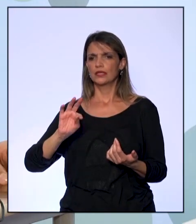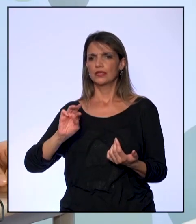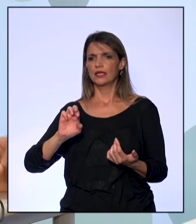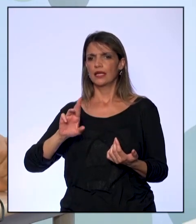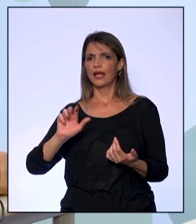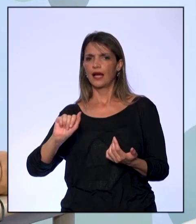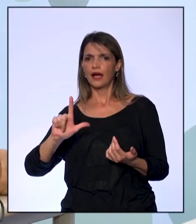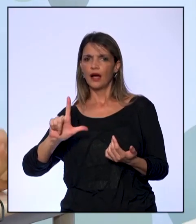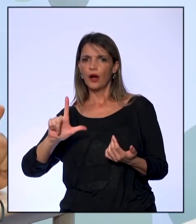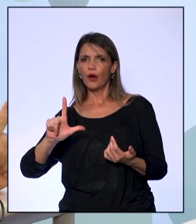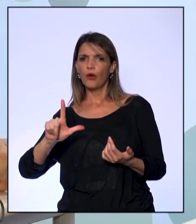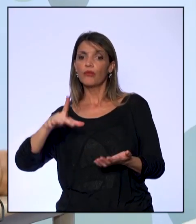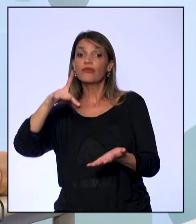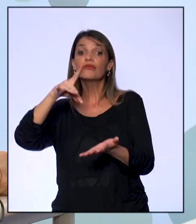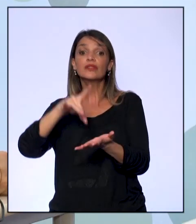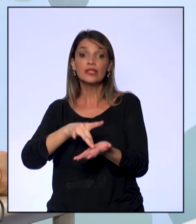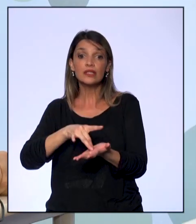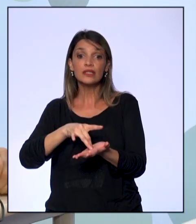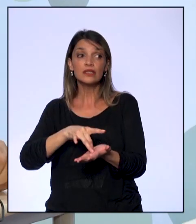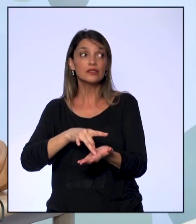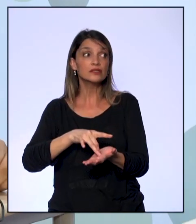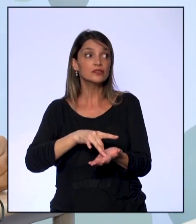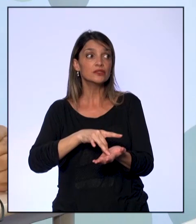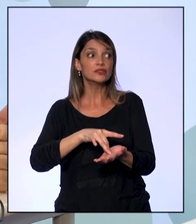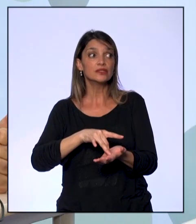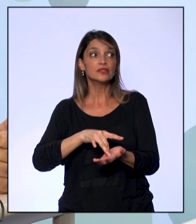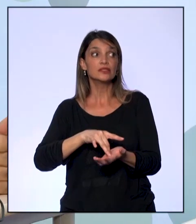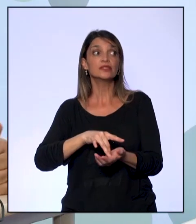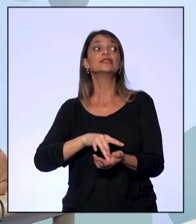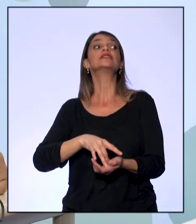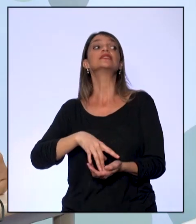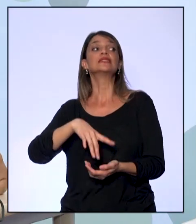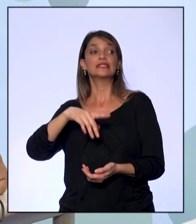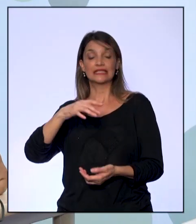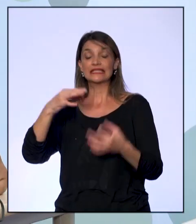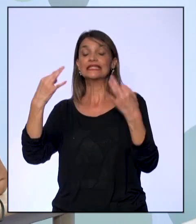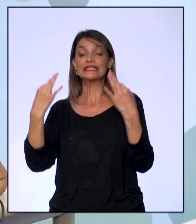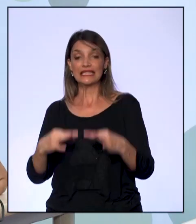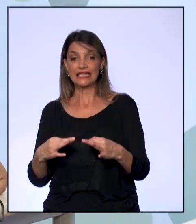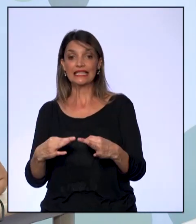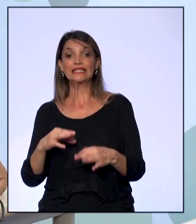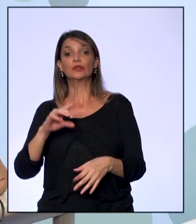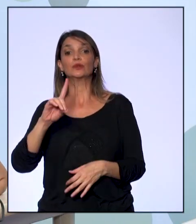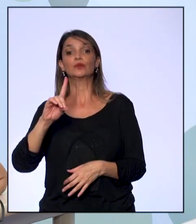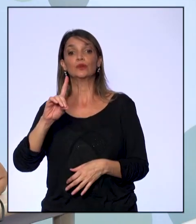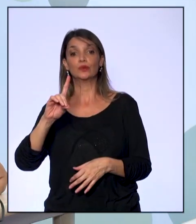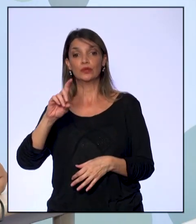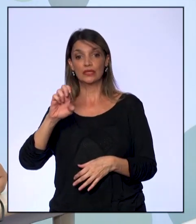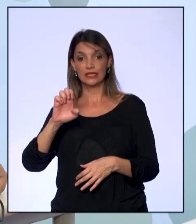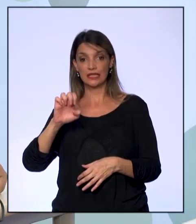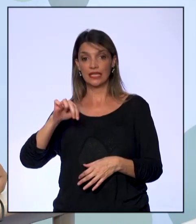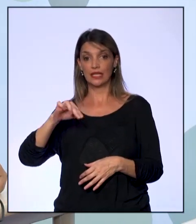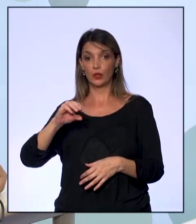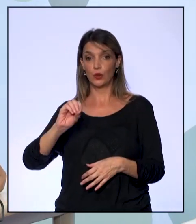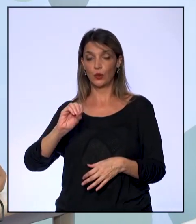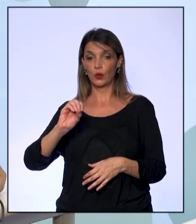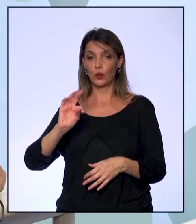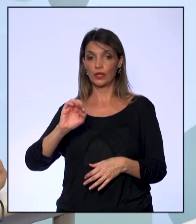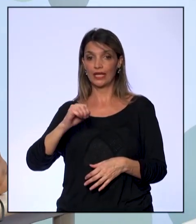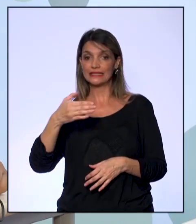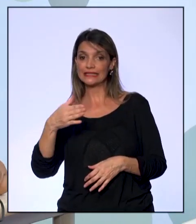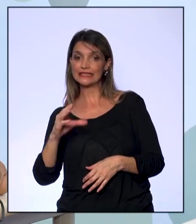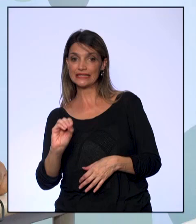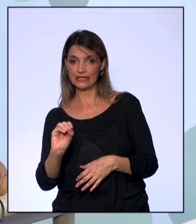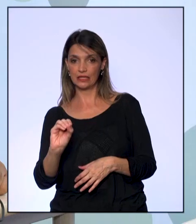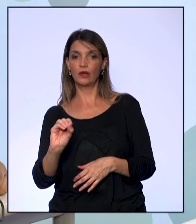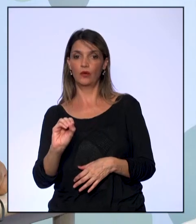o sentido real é o exato é também o que nós chamamos de denotação é o primeiro sentido como eu já